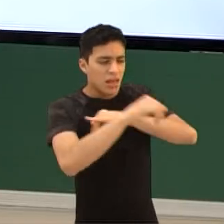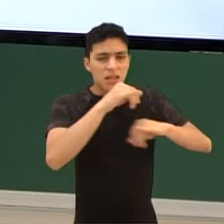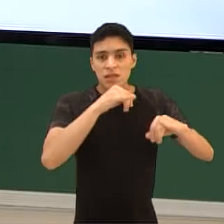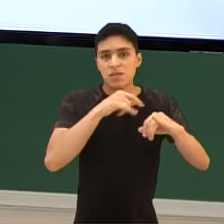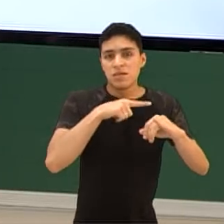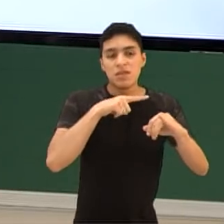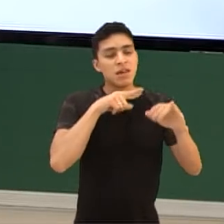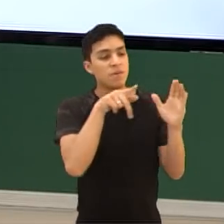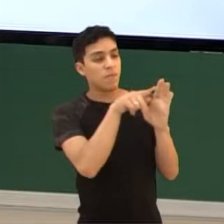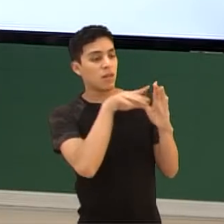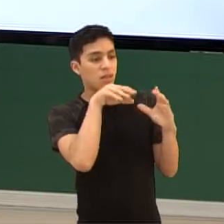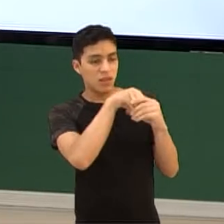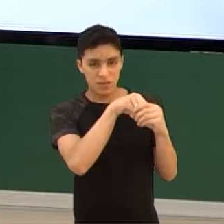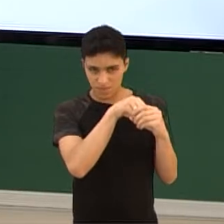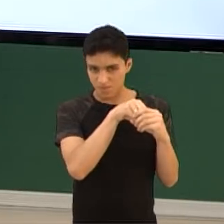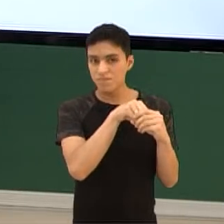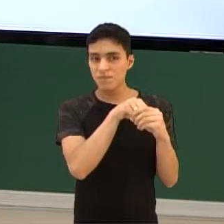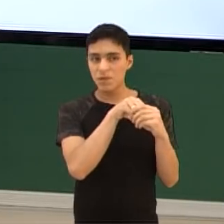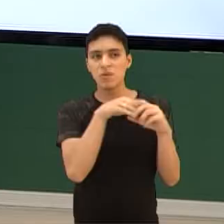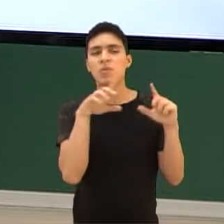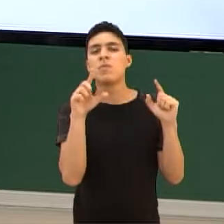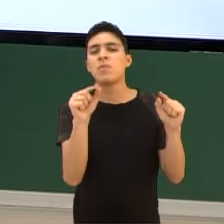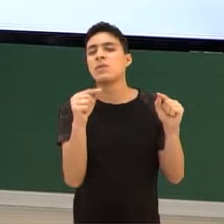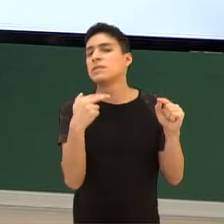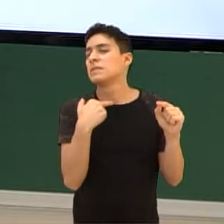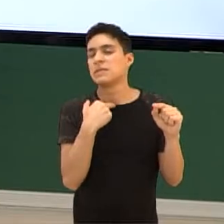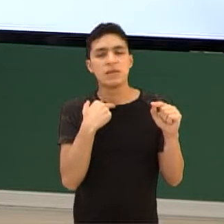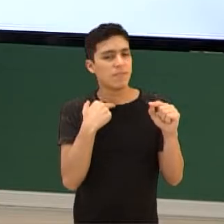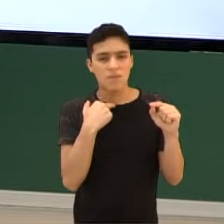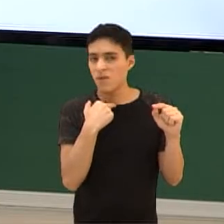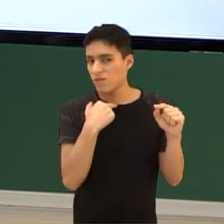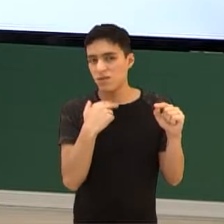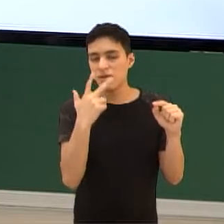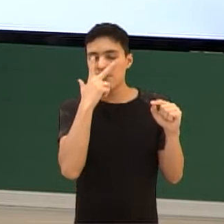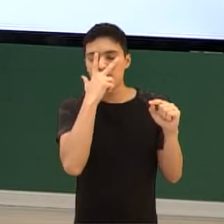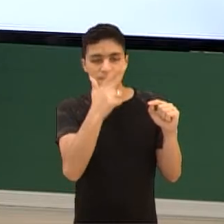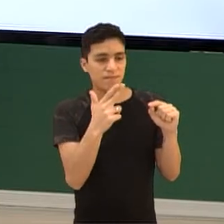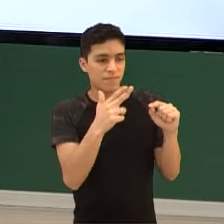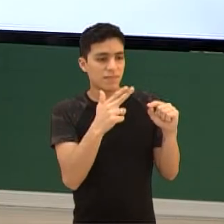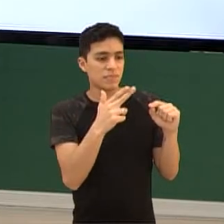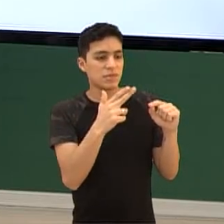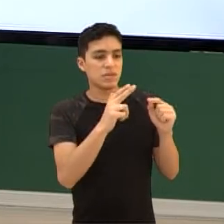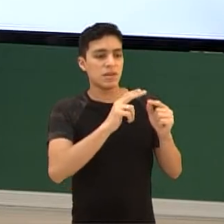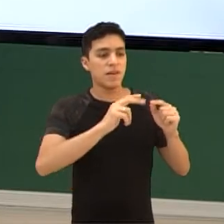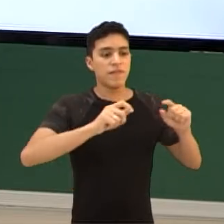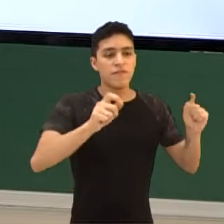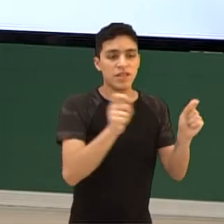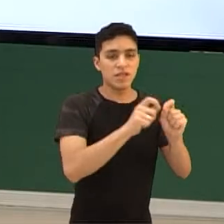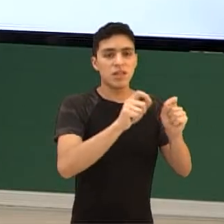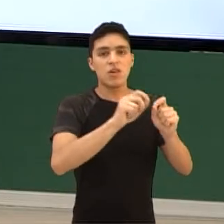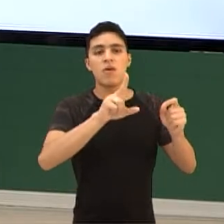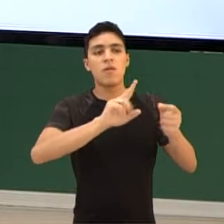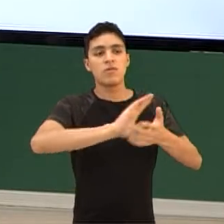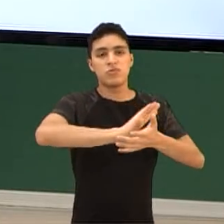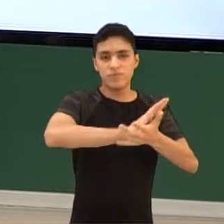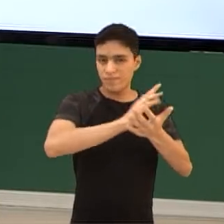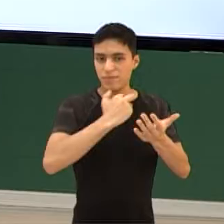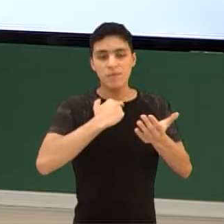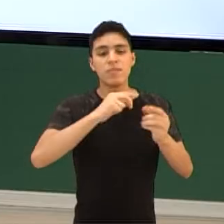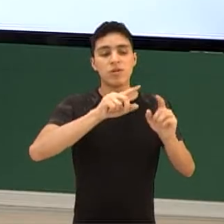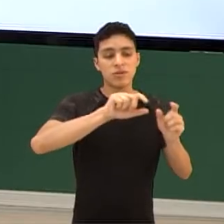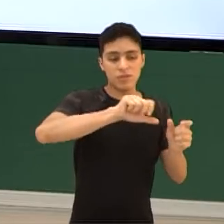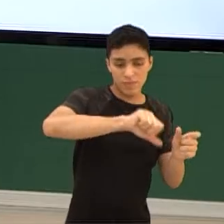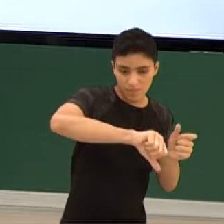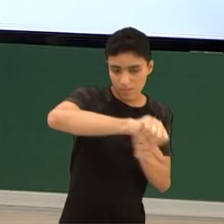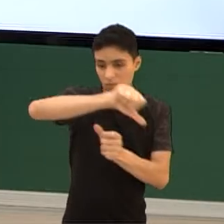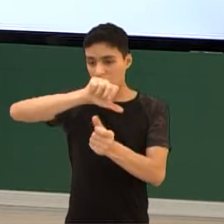grandeza, uma grande propriedade, melhor dizendo, que ela não pode ser produzida e nem destruída, apenas convertida de um tipo em